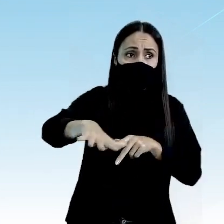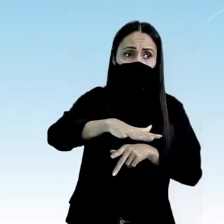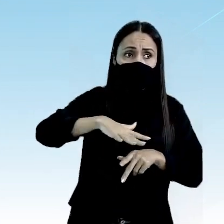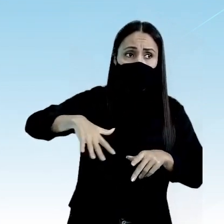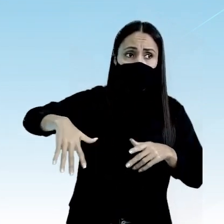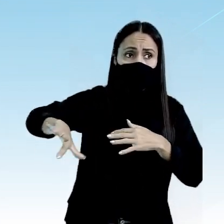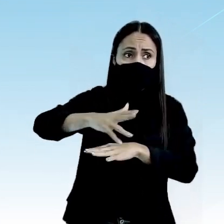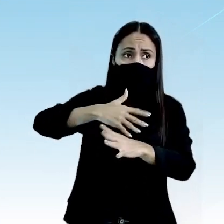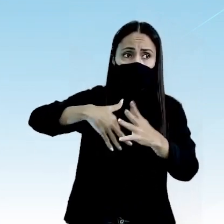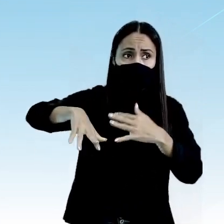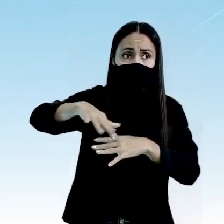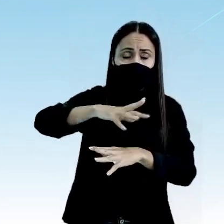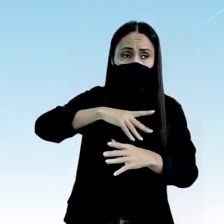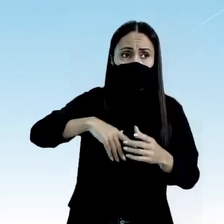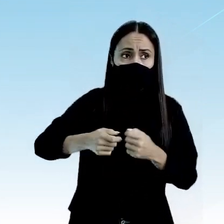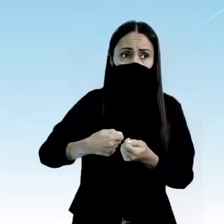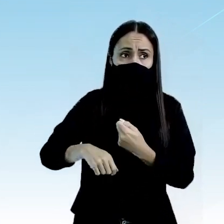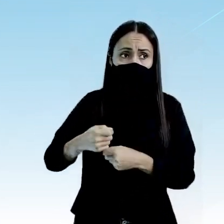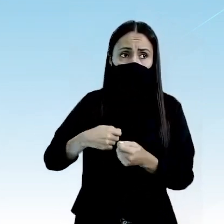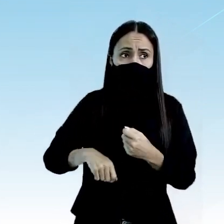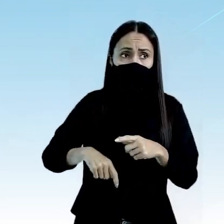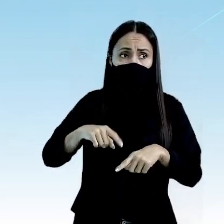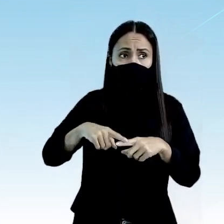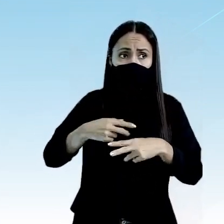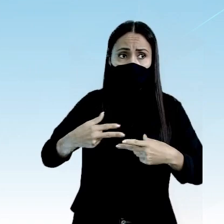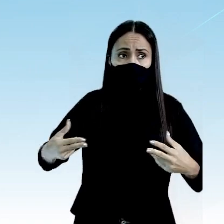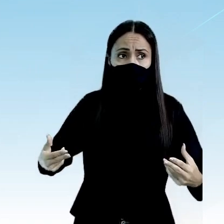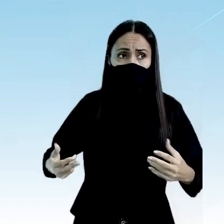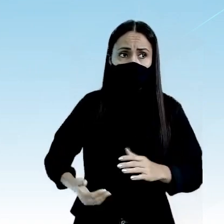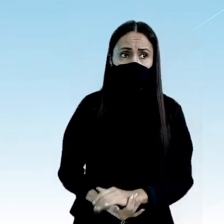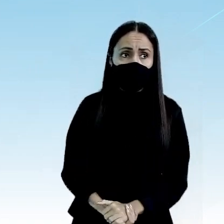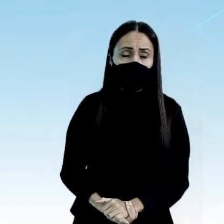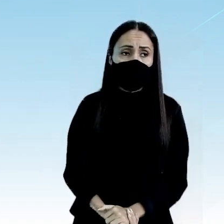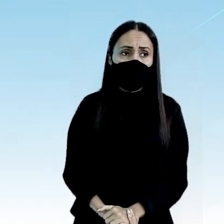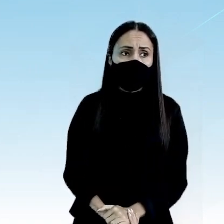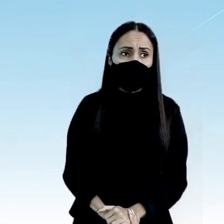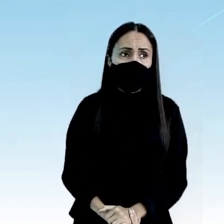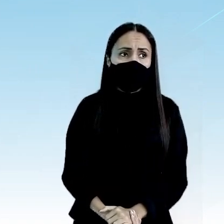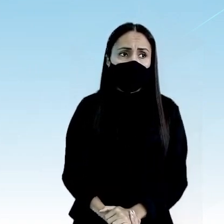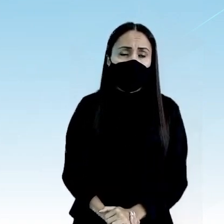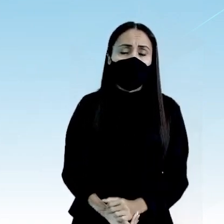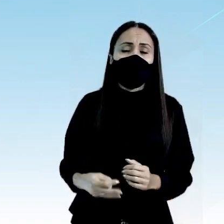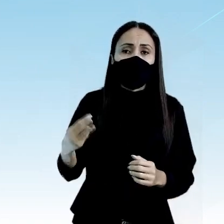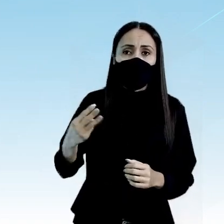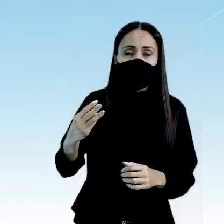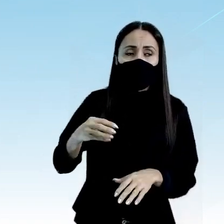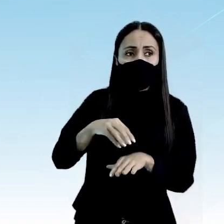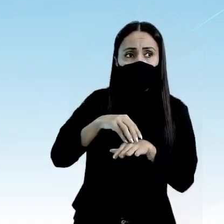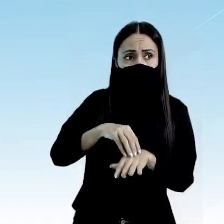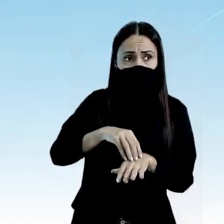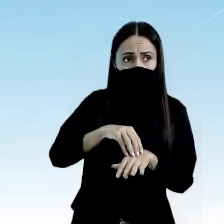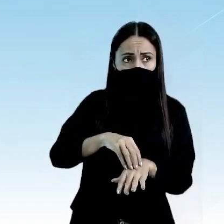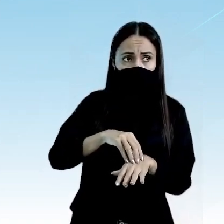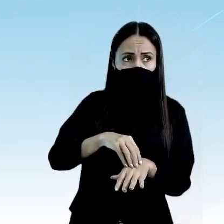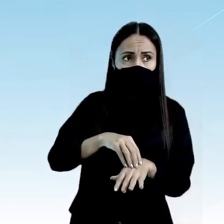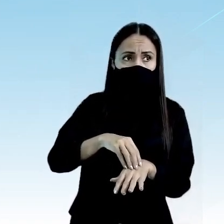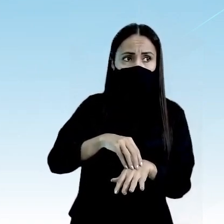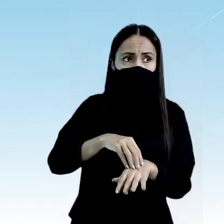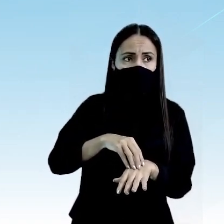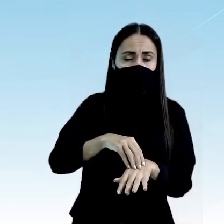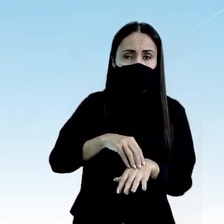e mercadorias, né? Então, o terceiro ponto é o desenvolvimento do transporte por rios. Diante